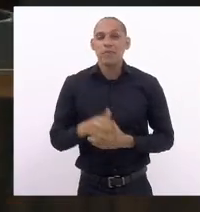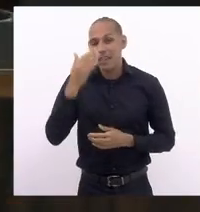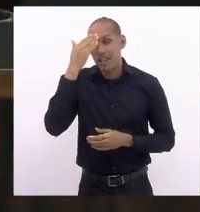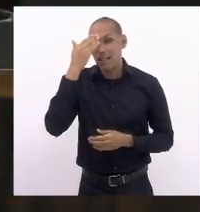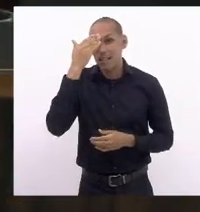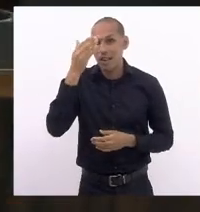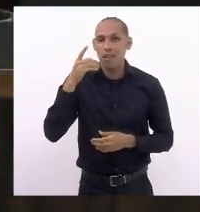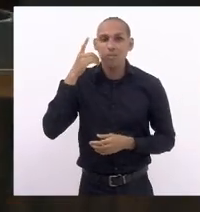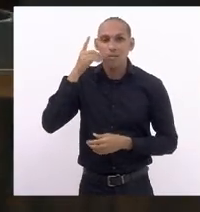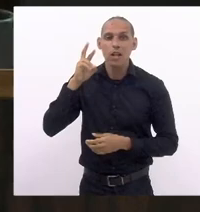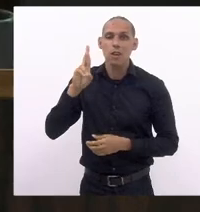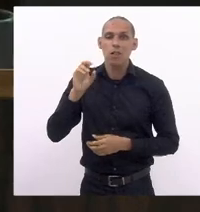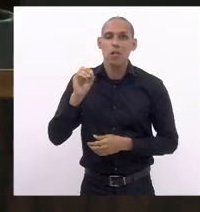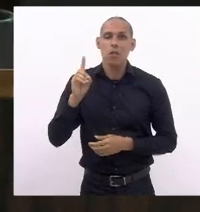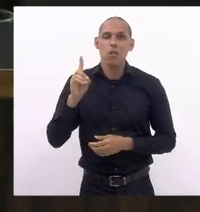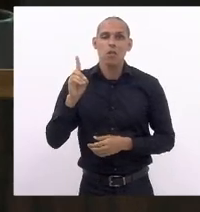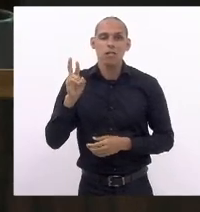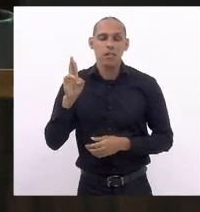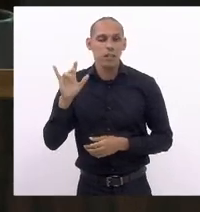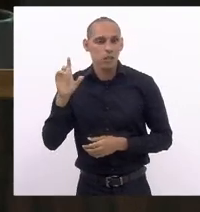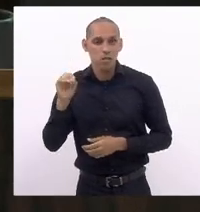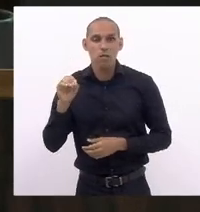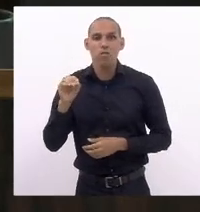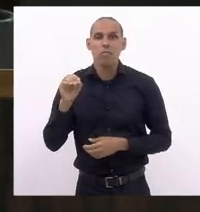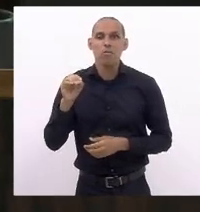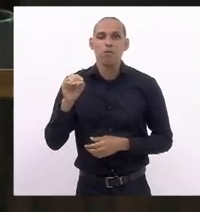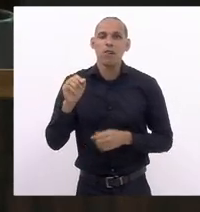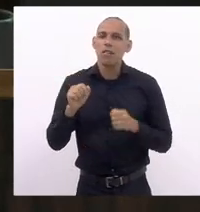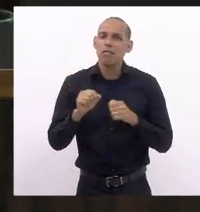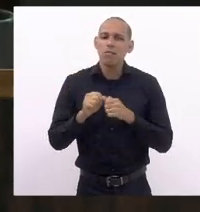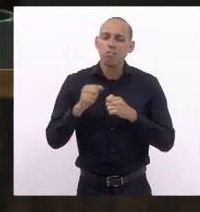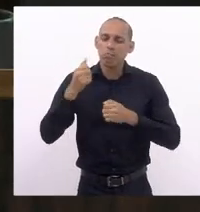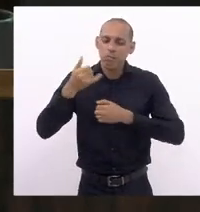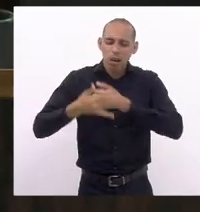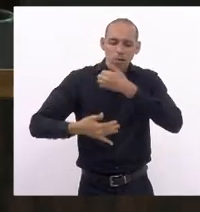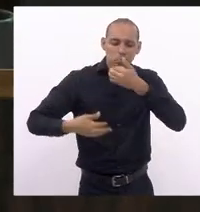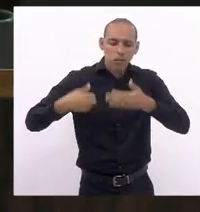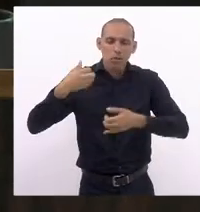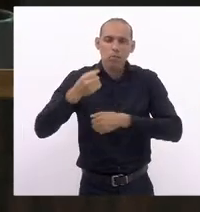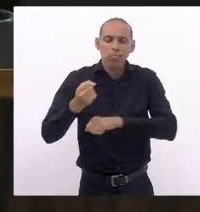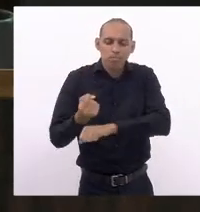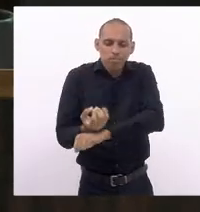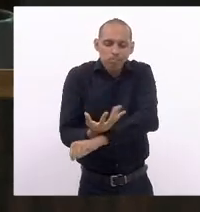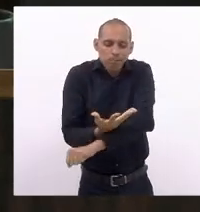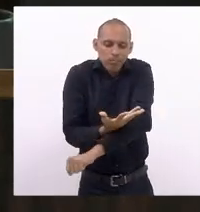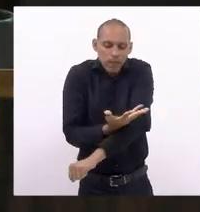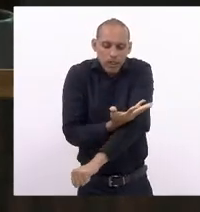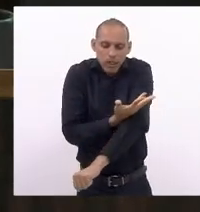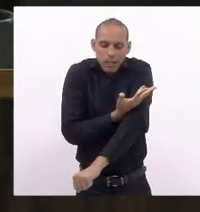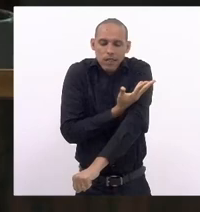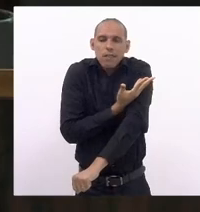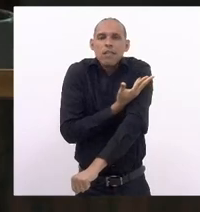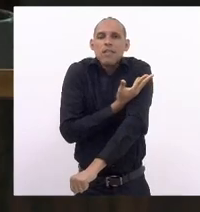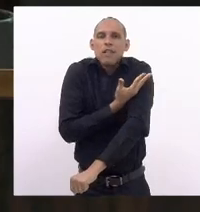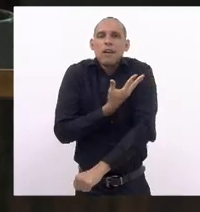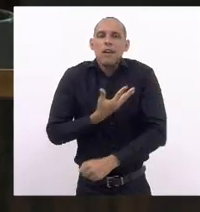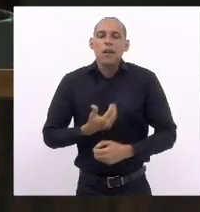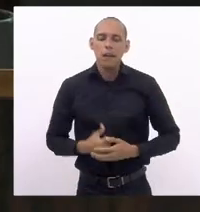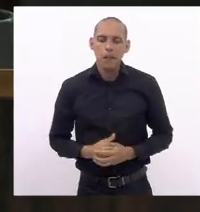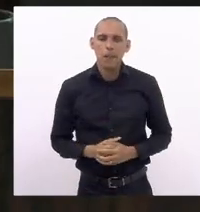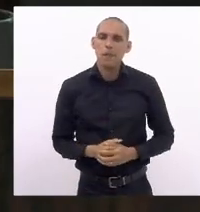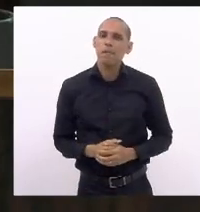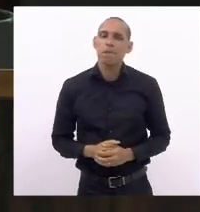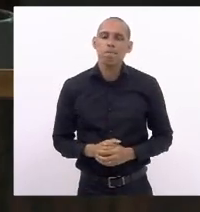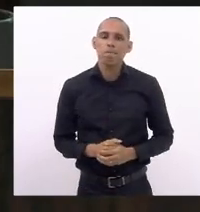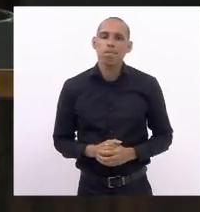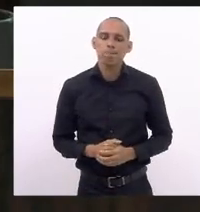Agradecendo ao deputado Rodrigo Amorim, que fez uma fala tão emocionante, né, que nos levou a